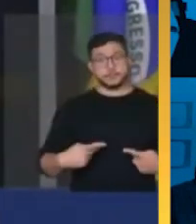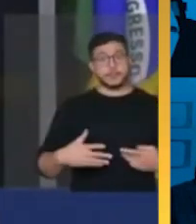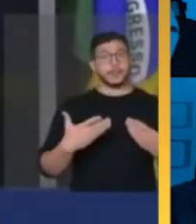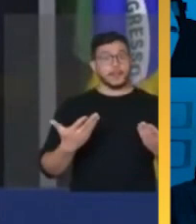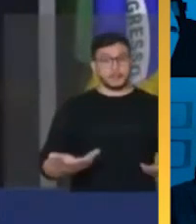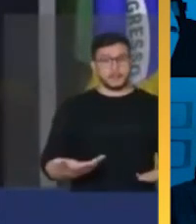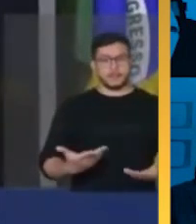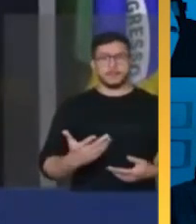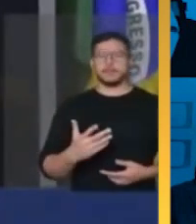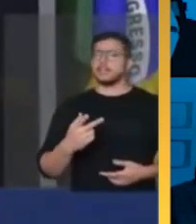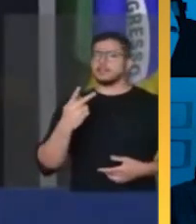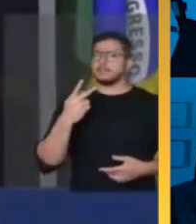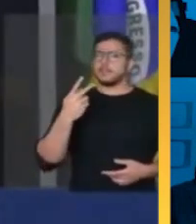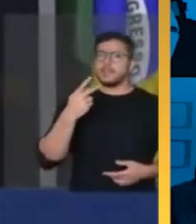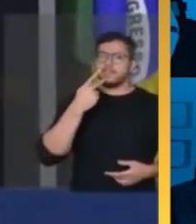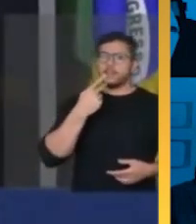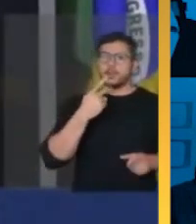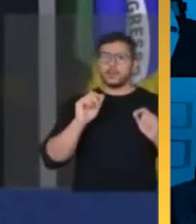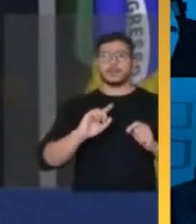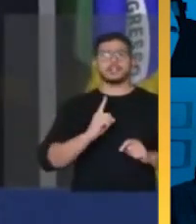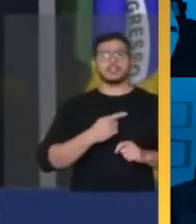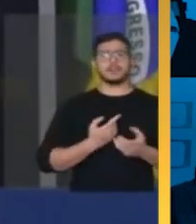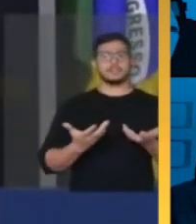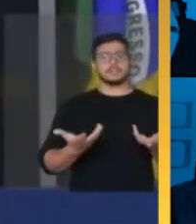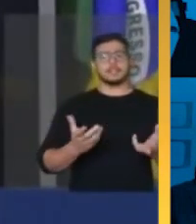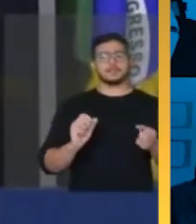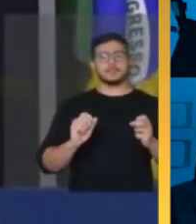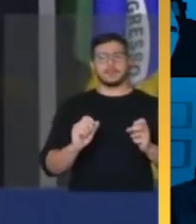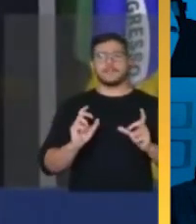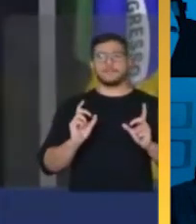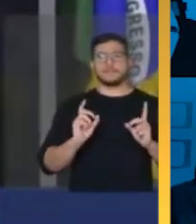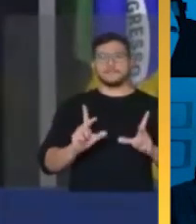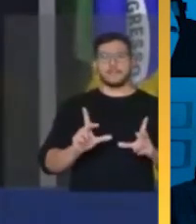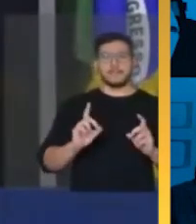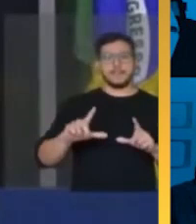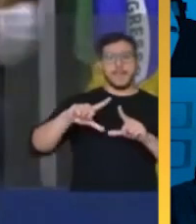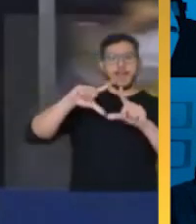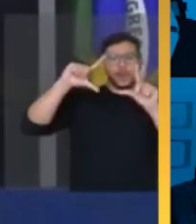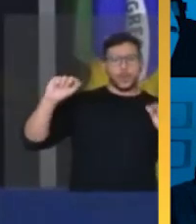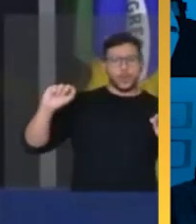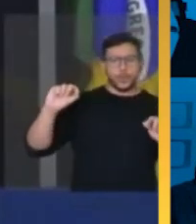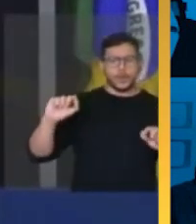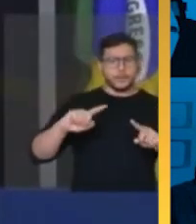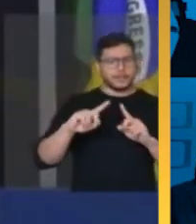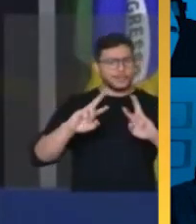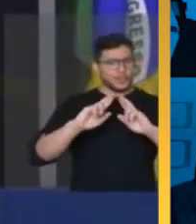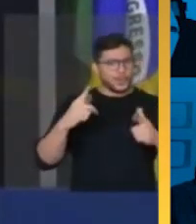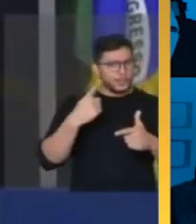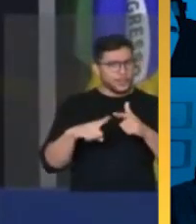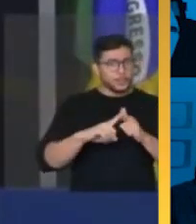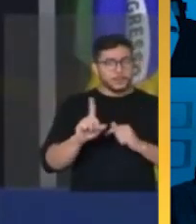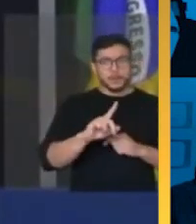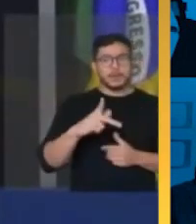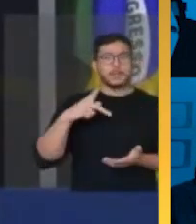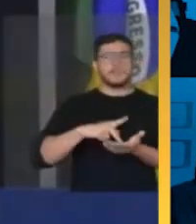ouvir que estávamos querendo vender terreno na Lua. Eu tive que ouvir que aquilo era um problema. Não era um problema, não.